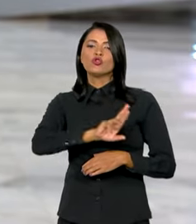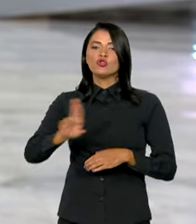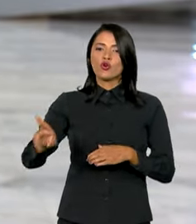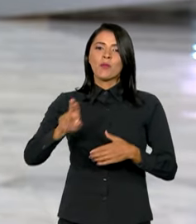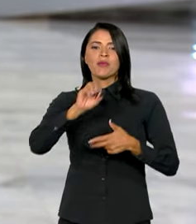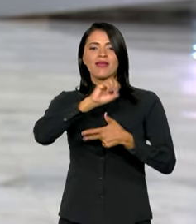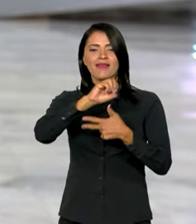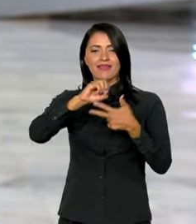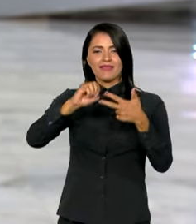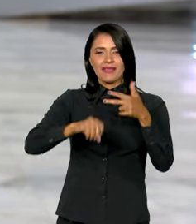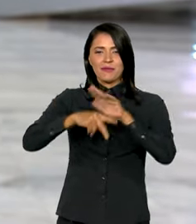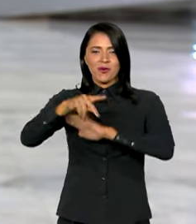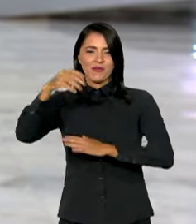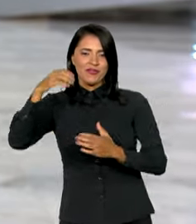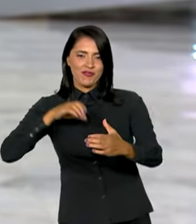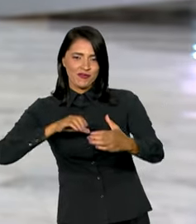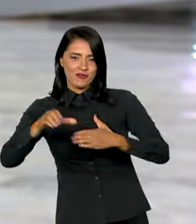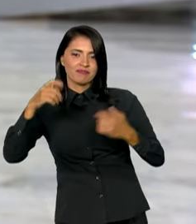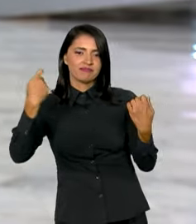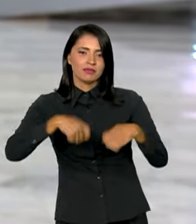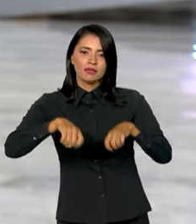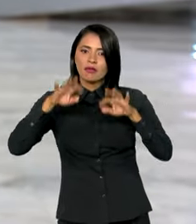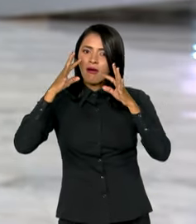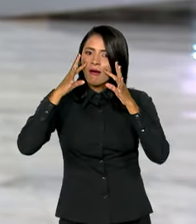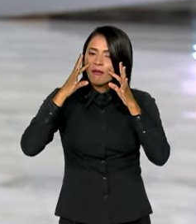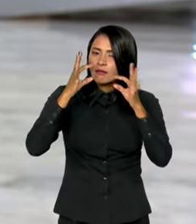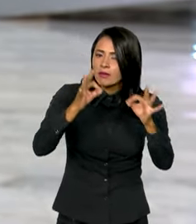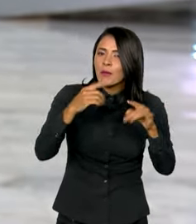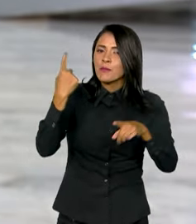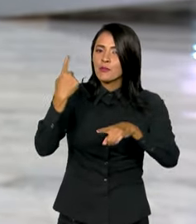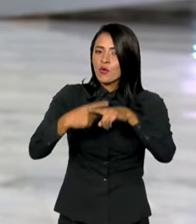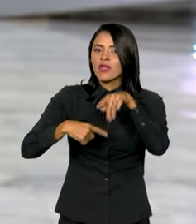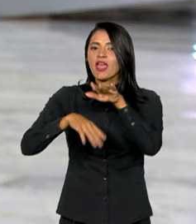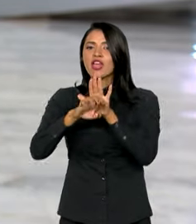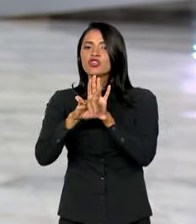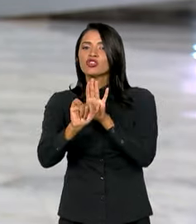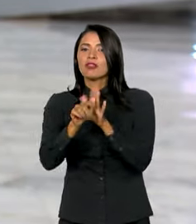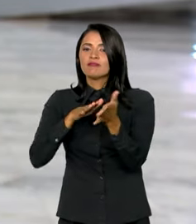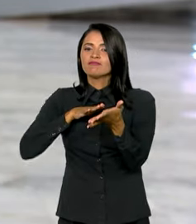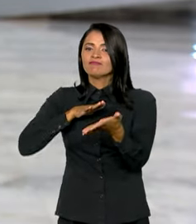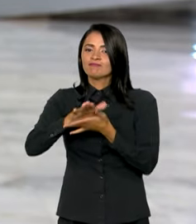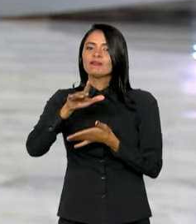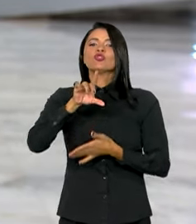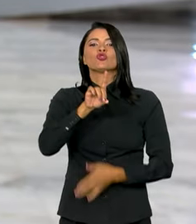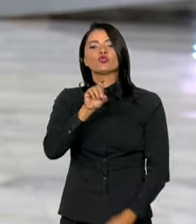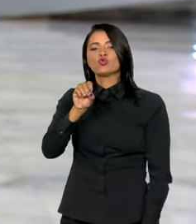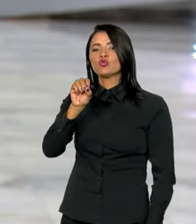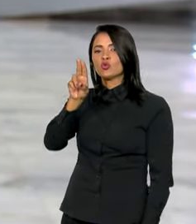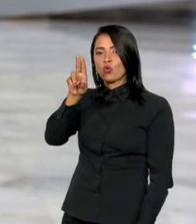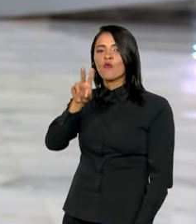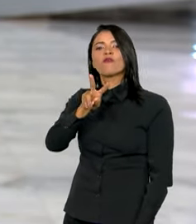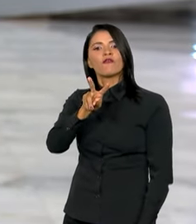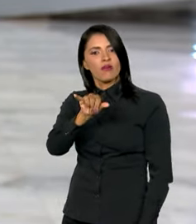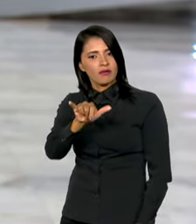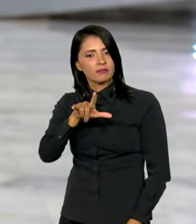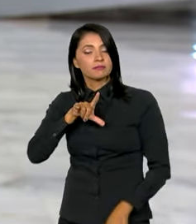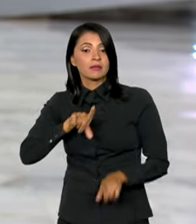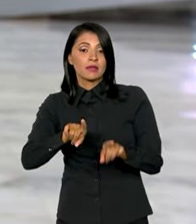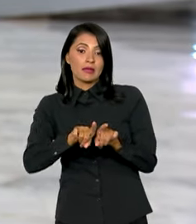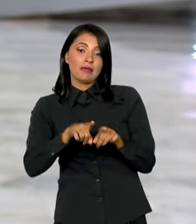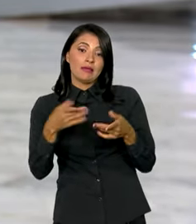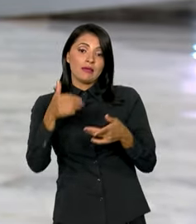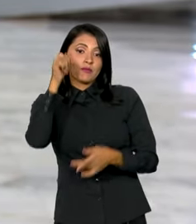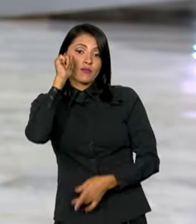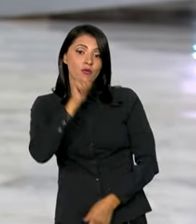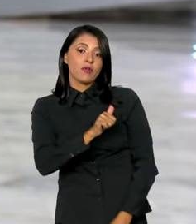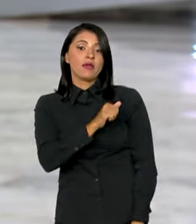Enem dos concursos, tem que ficar atento, porque o edital vai ser publicado no Diário Oficial da União. E a ministra da